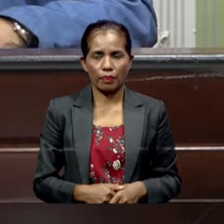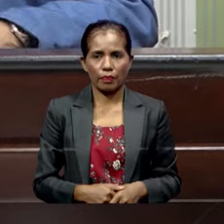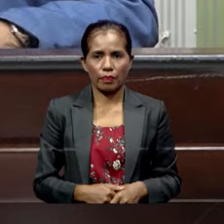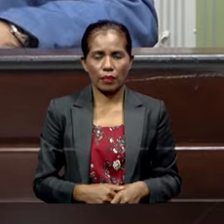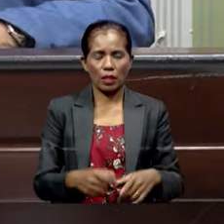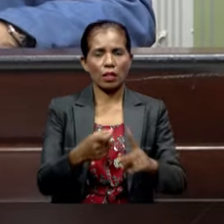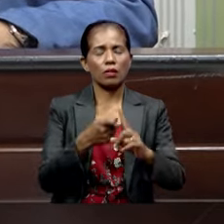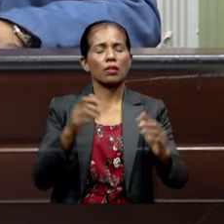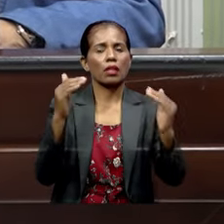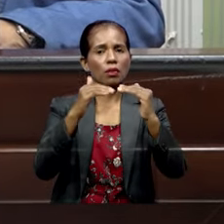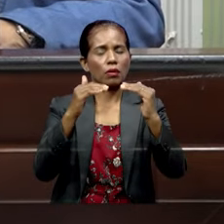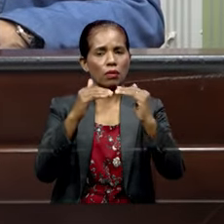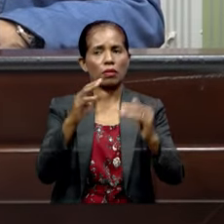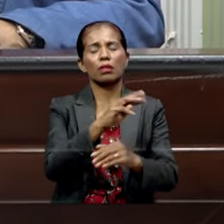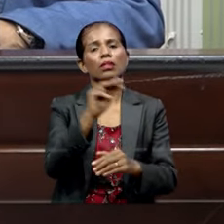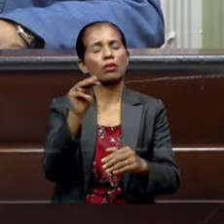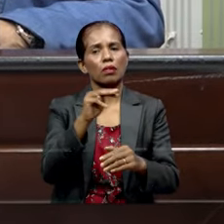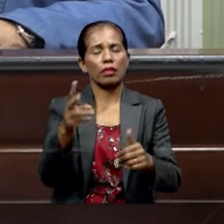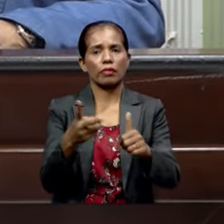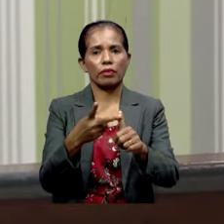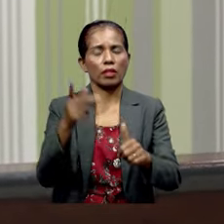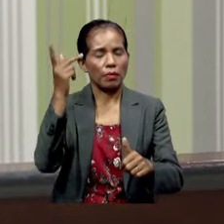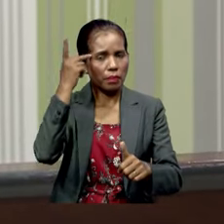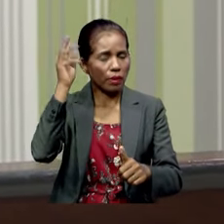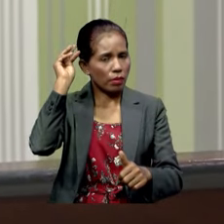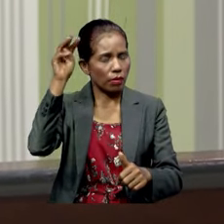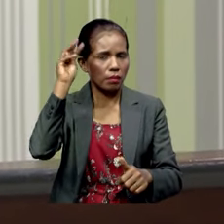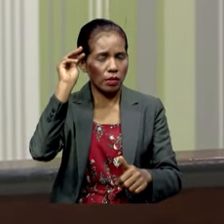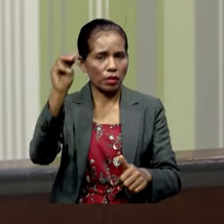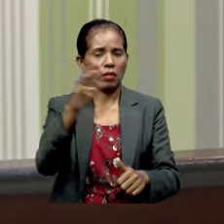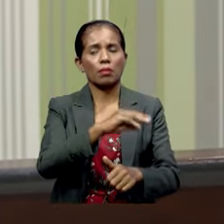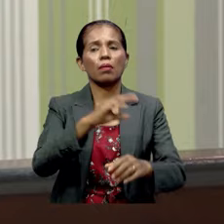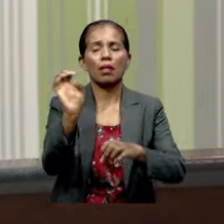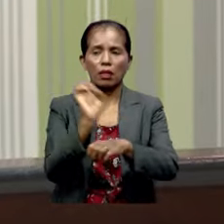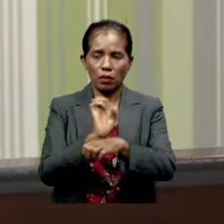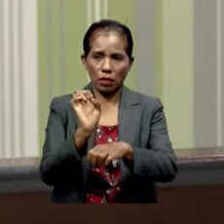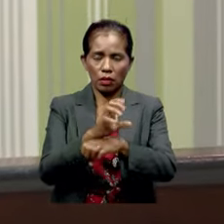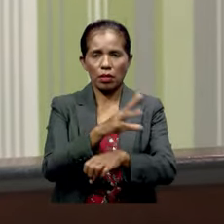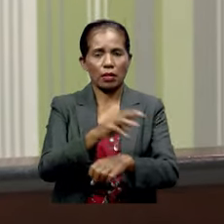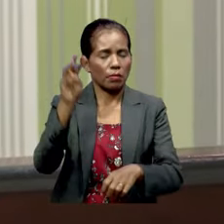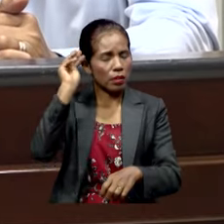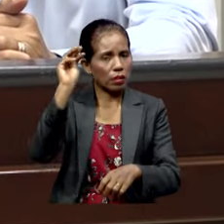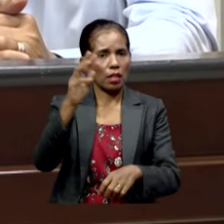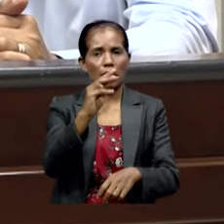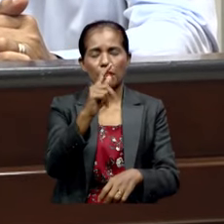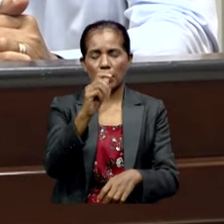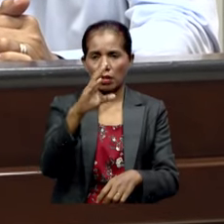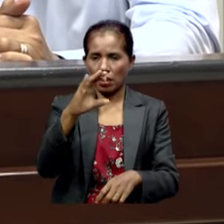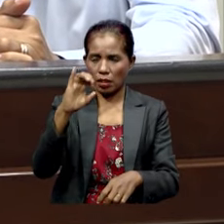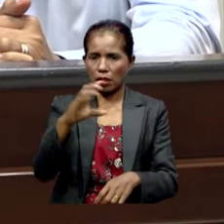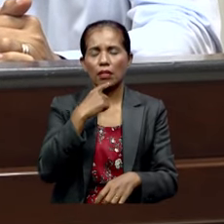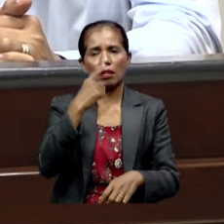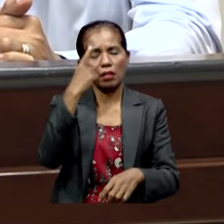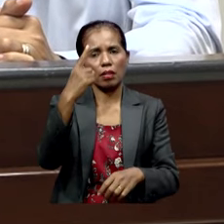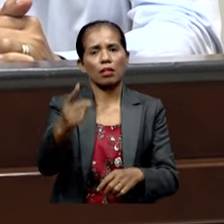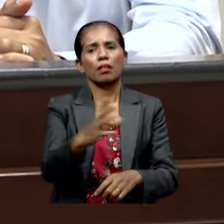Ligou-se conferência de imprensa e segunda, né? Vice-Primeiro-Ministro, Ministro-Coordenador, Assunto Econômico. No Ministro Turismo no Ambiente informa,